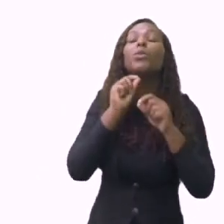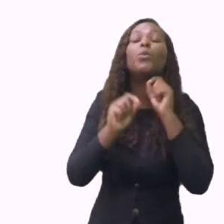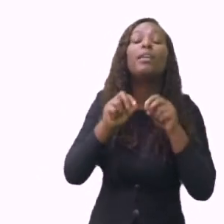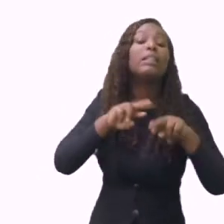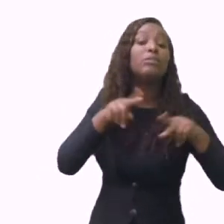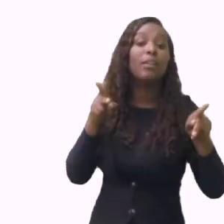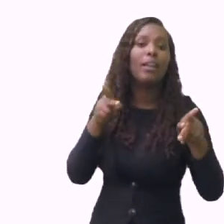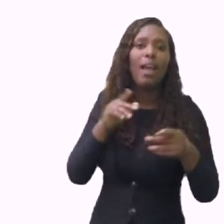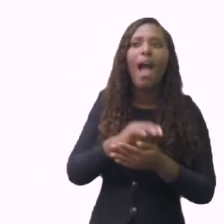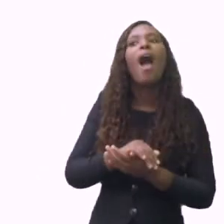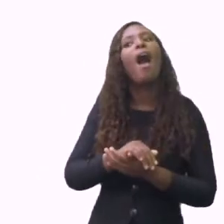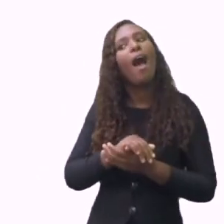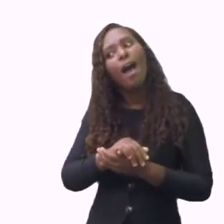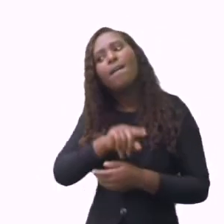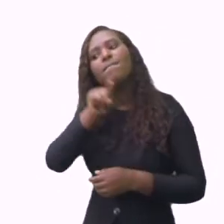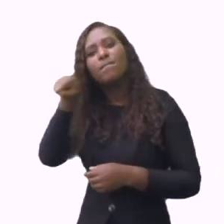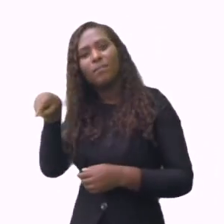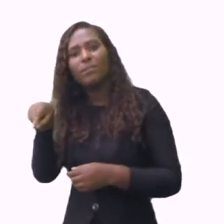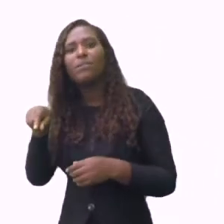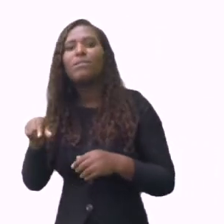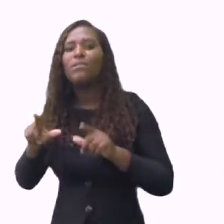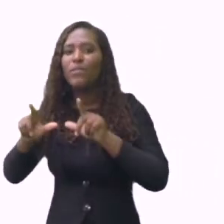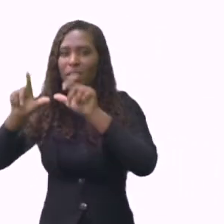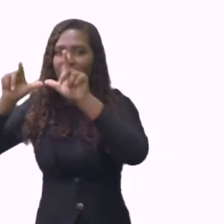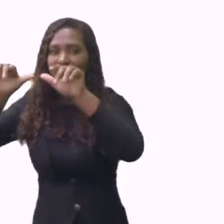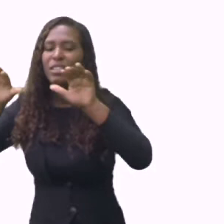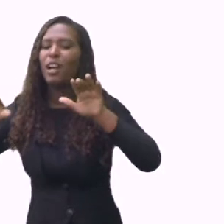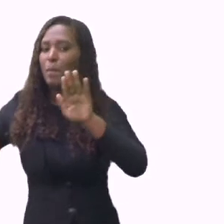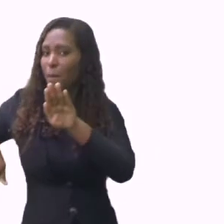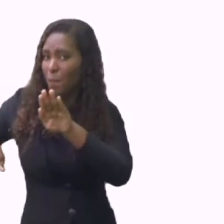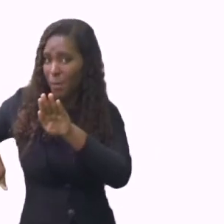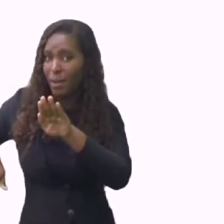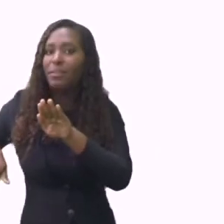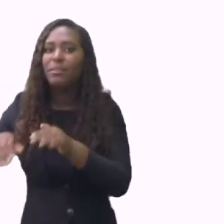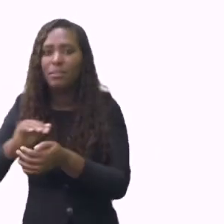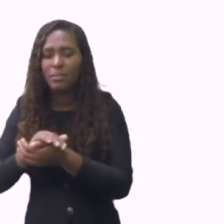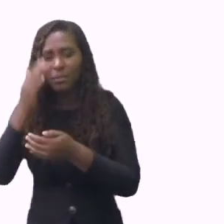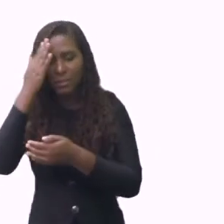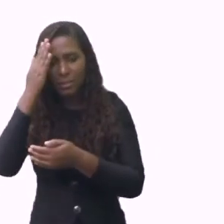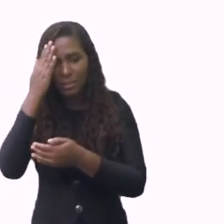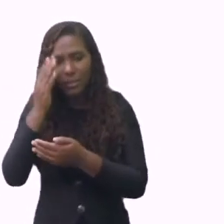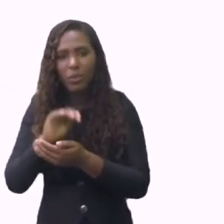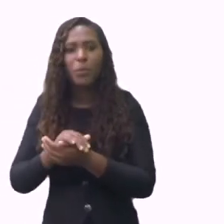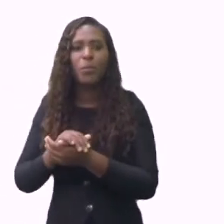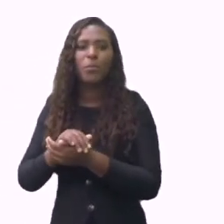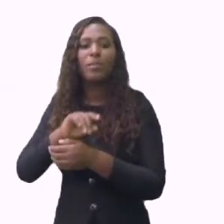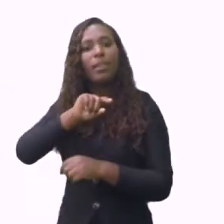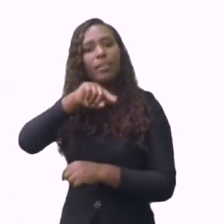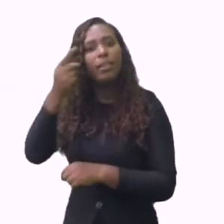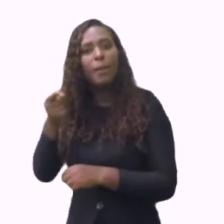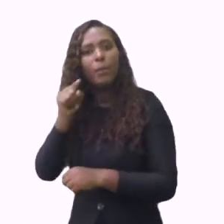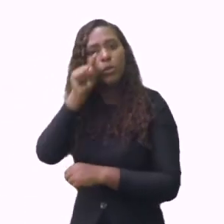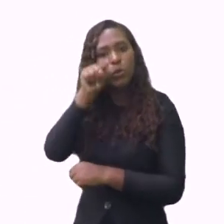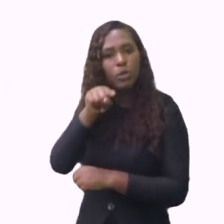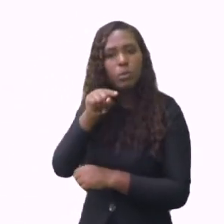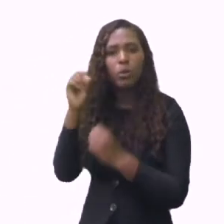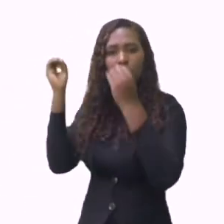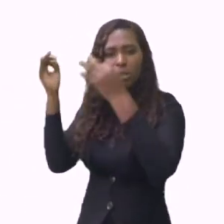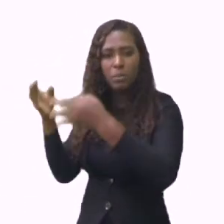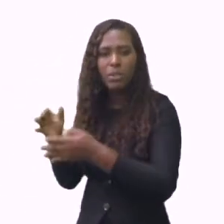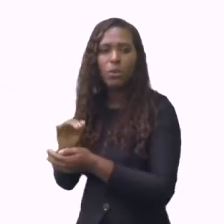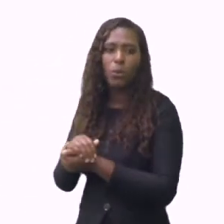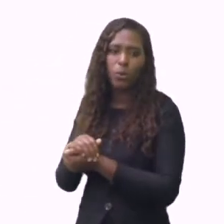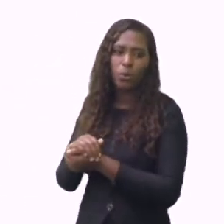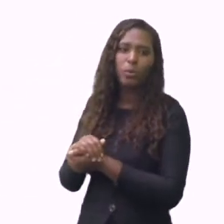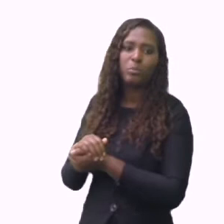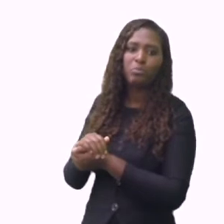esportes, piscina e salão de festas. Viu que logo depois dos dois pontos eu expliquei o que tem no colégio? Então eu dei